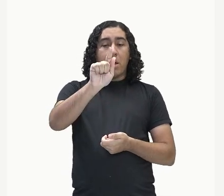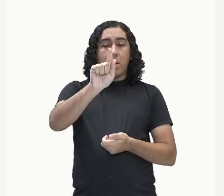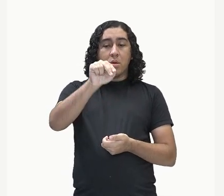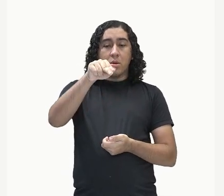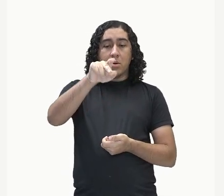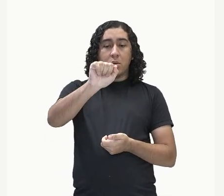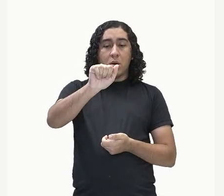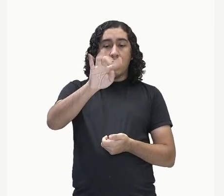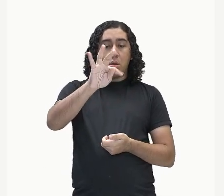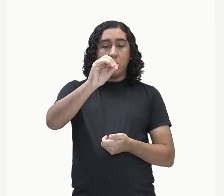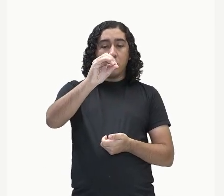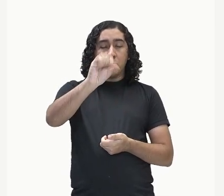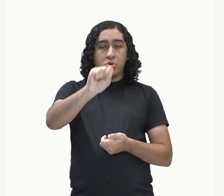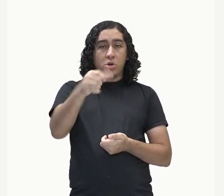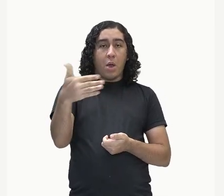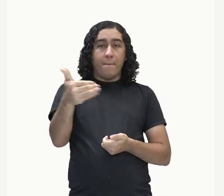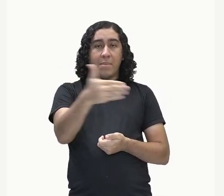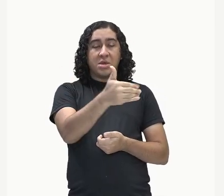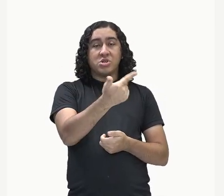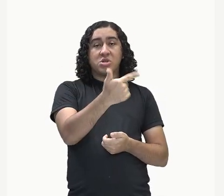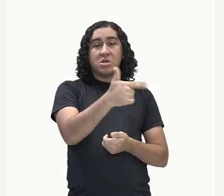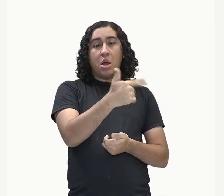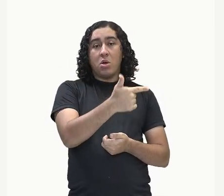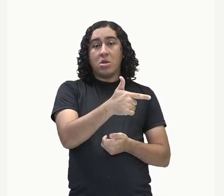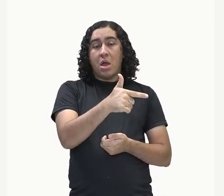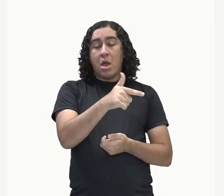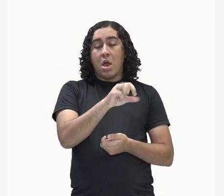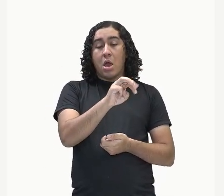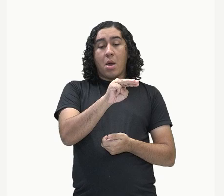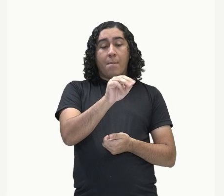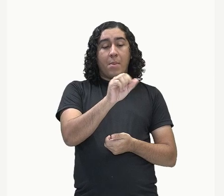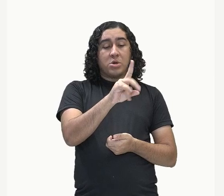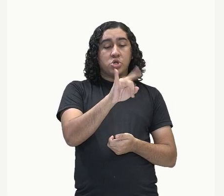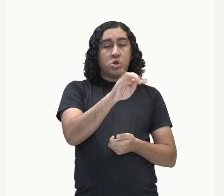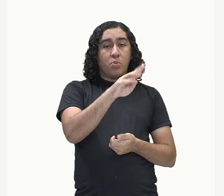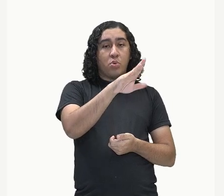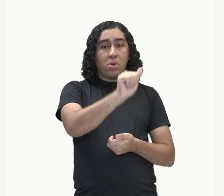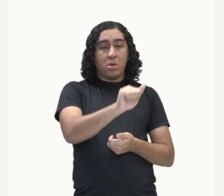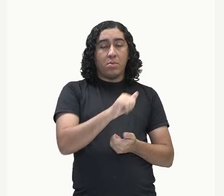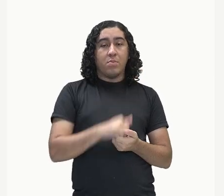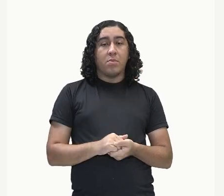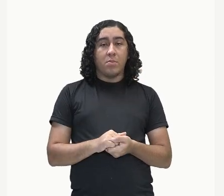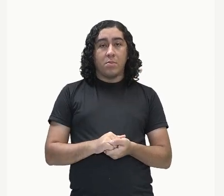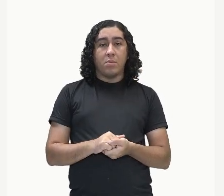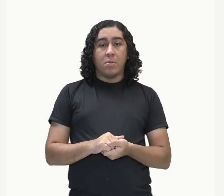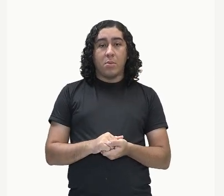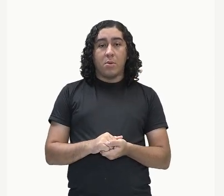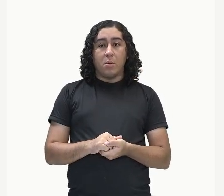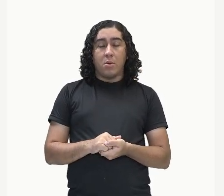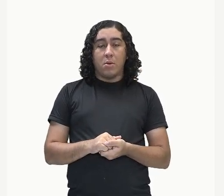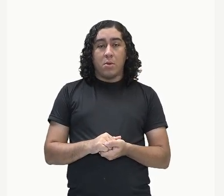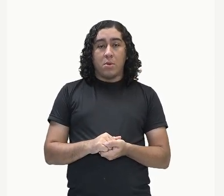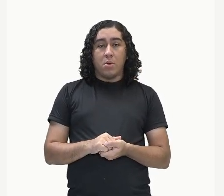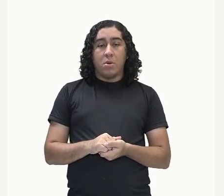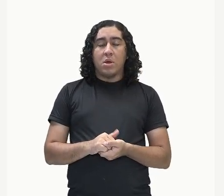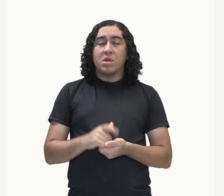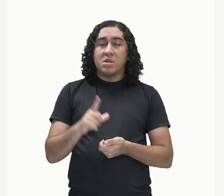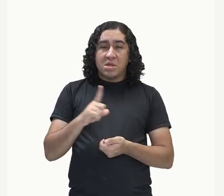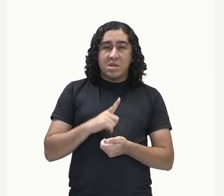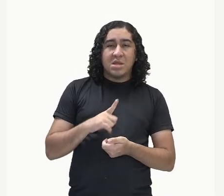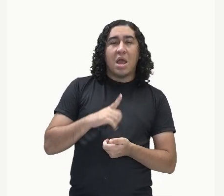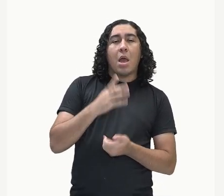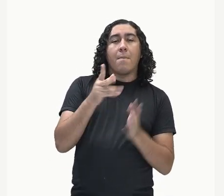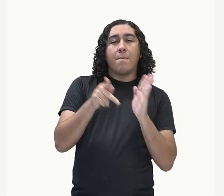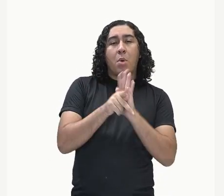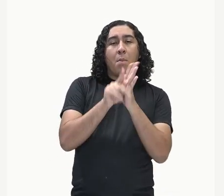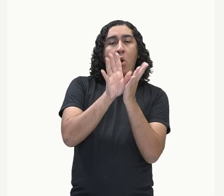são aqueles peixes sem mandíbulas, que tem aquela estrutura circular na sua boca, onde ele vai realizar a raspagem com o seu